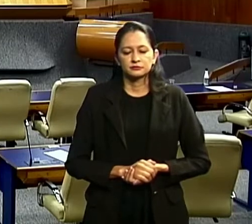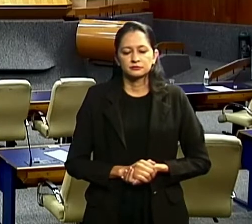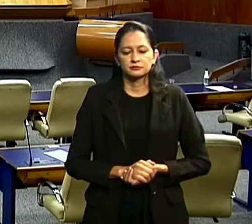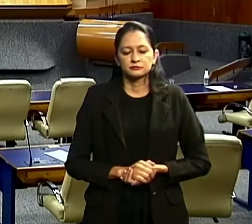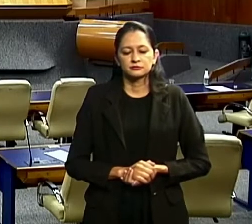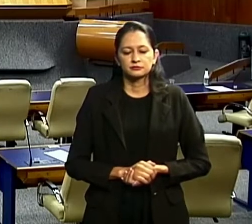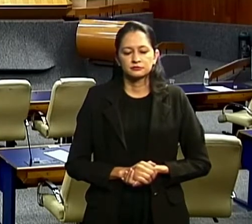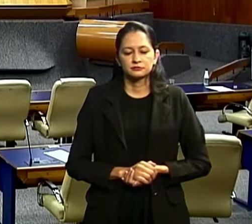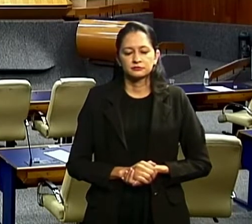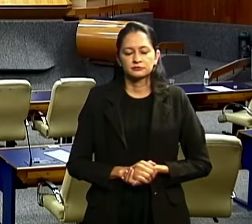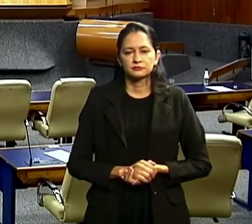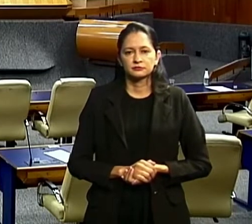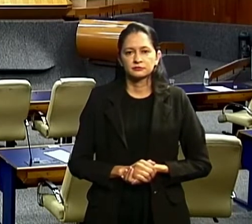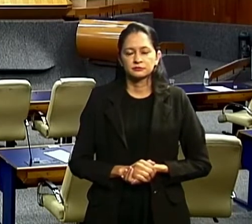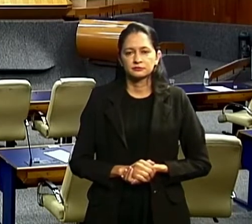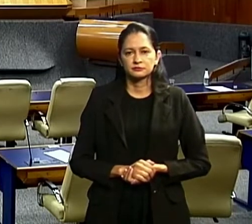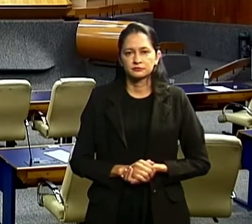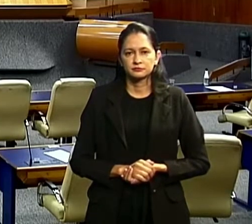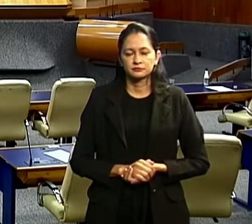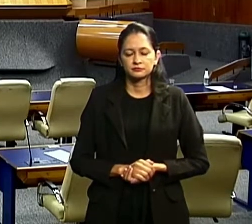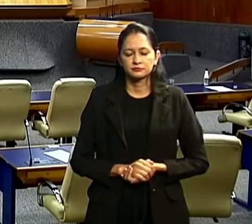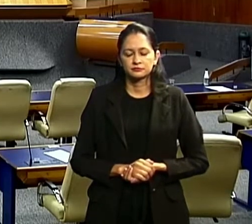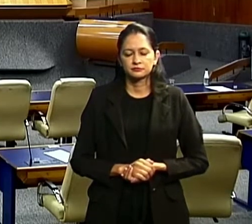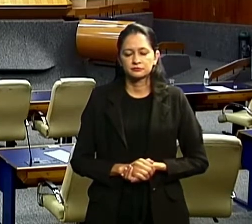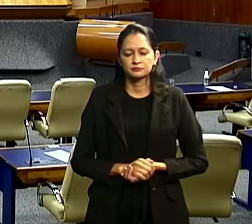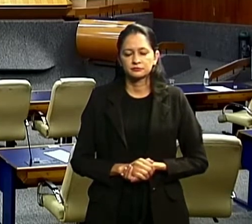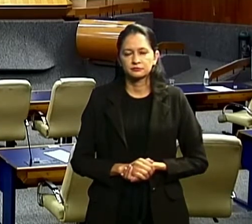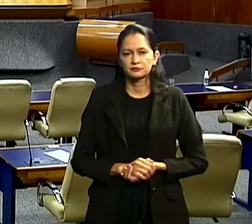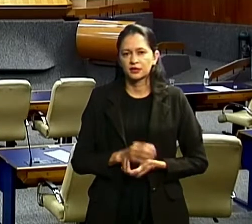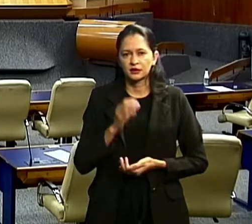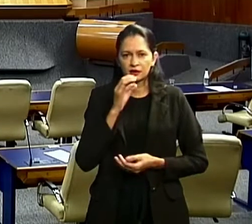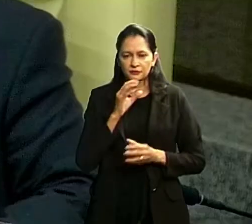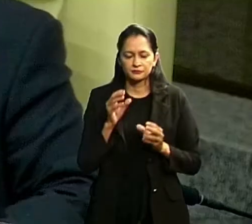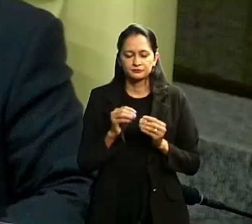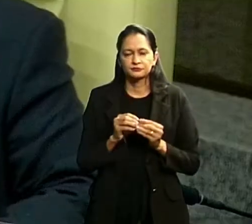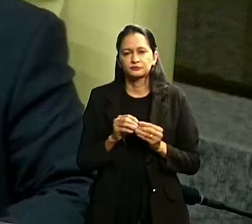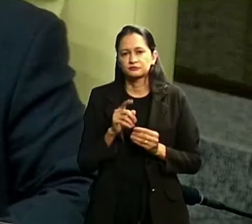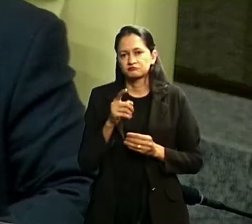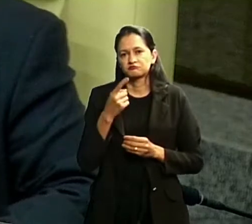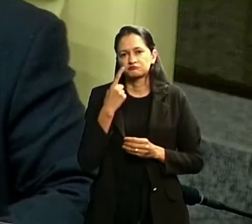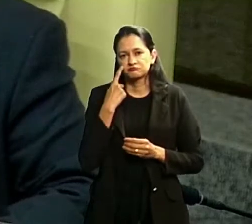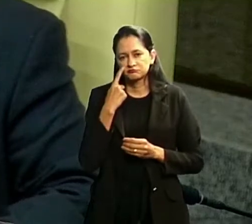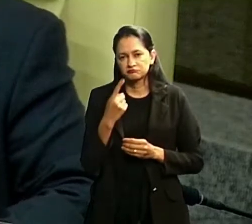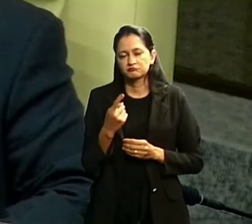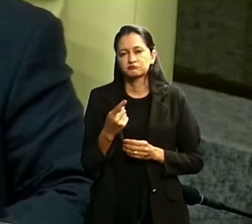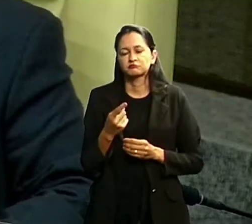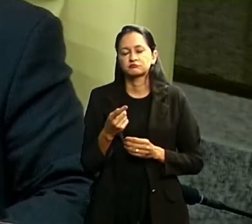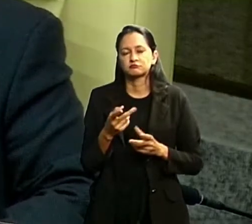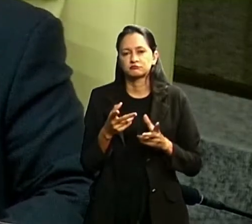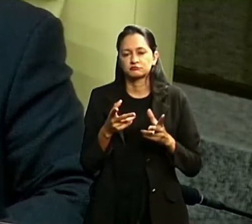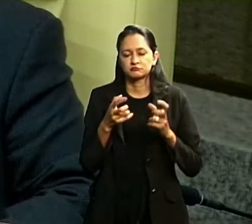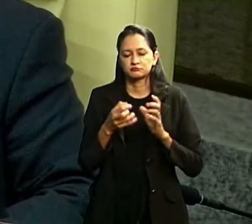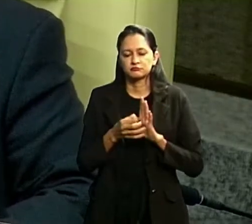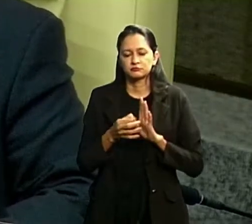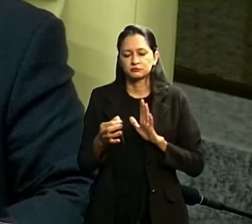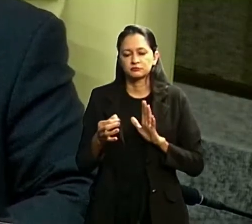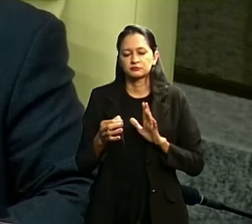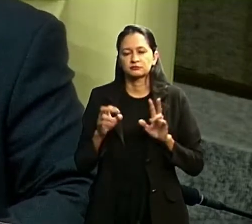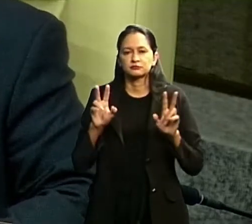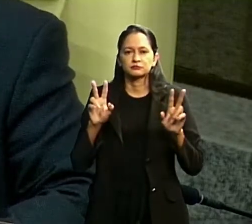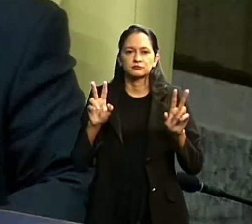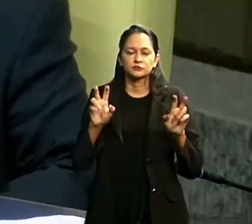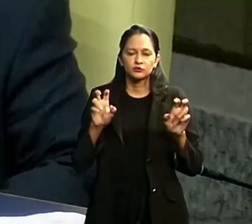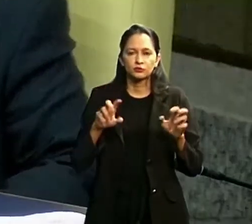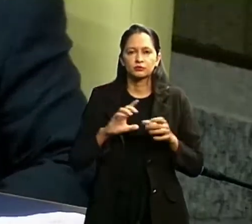Questão de ordem, vereador. Senhor presidente, acho que Vossa Excelência viu aqui nosso posicionamento em relação ao processo